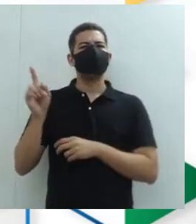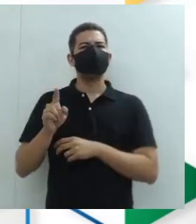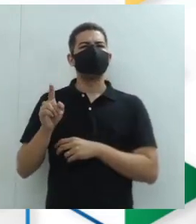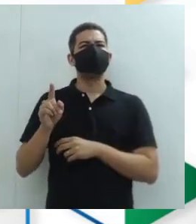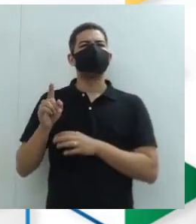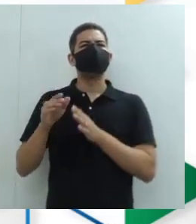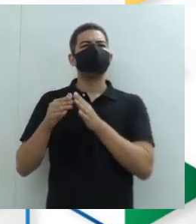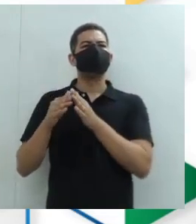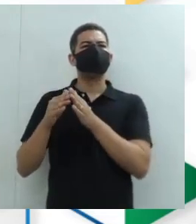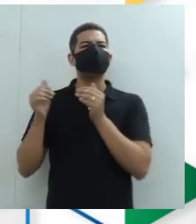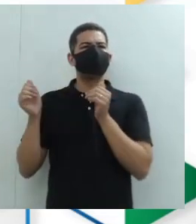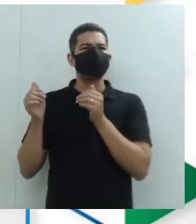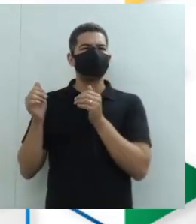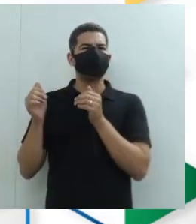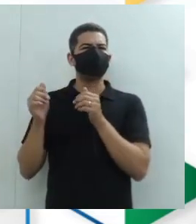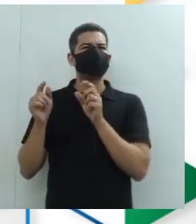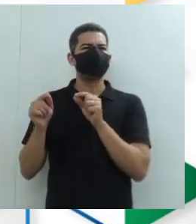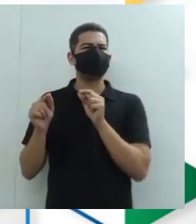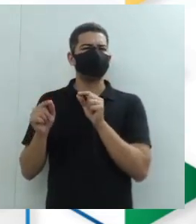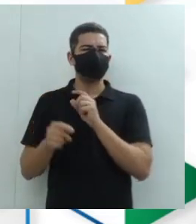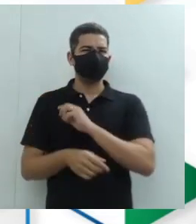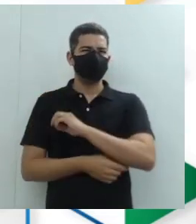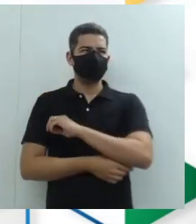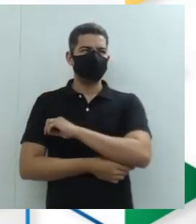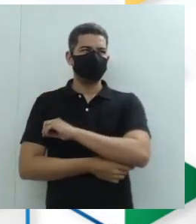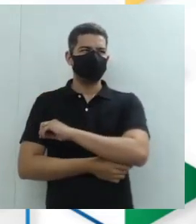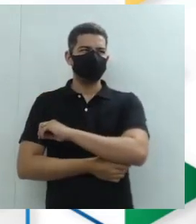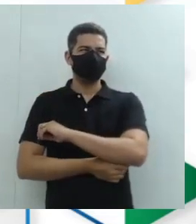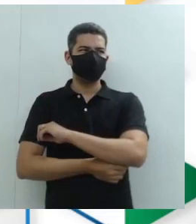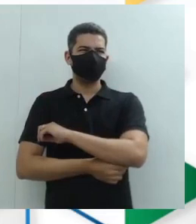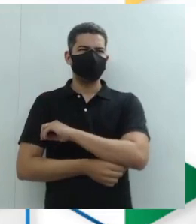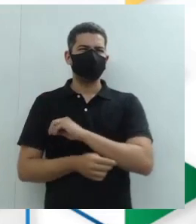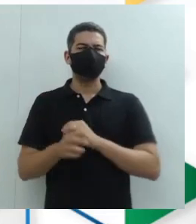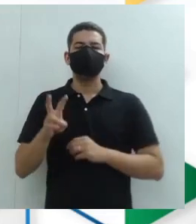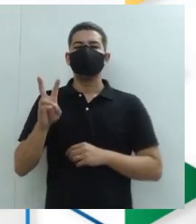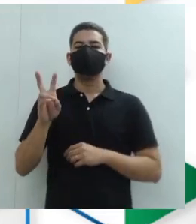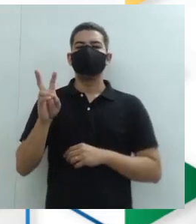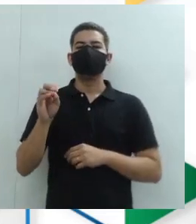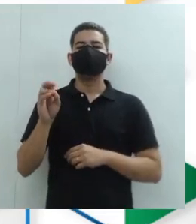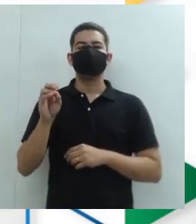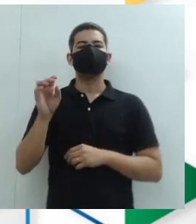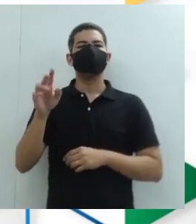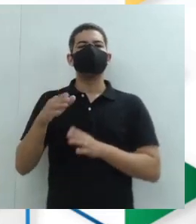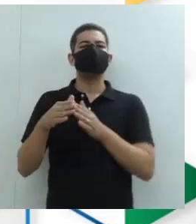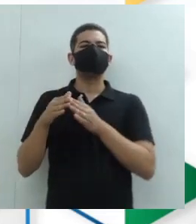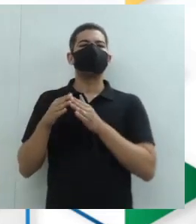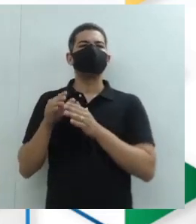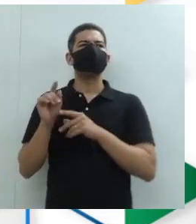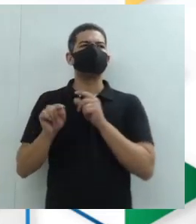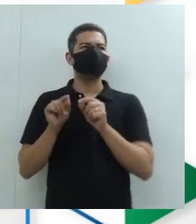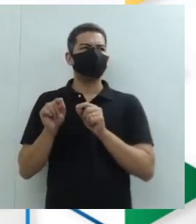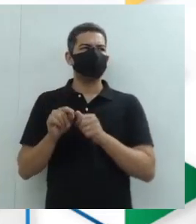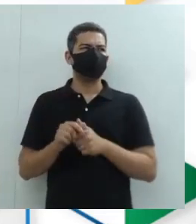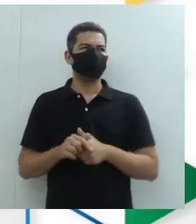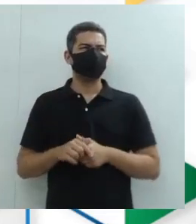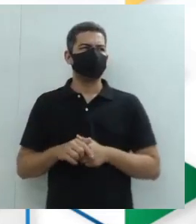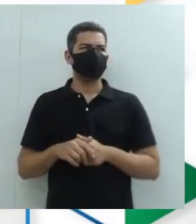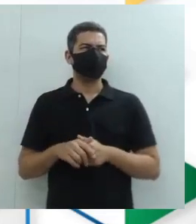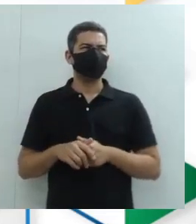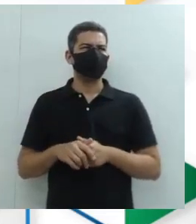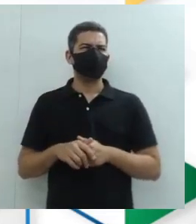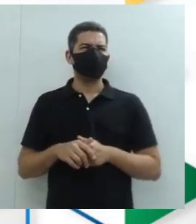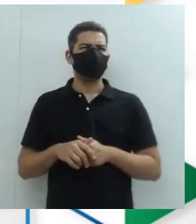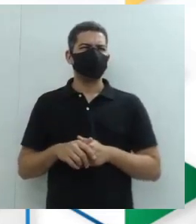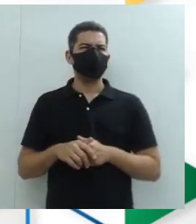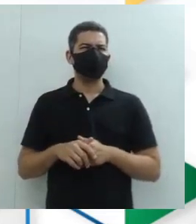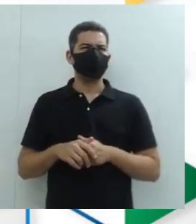à neta. O que ela pediu? Então, o que foi que a avó pediu à netinha? Gente, a partir do